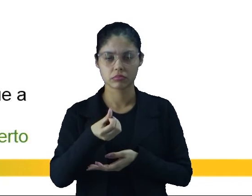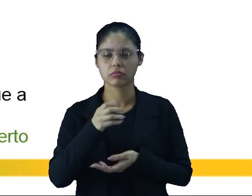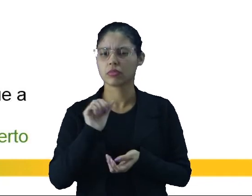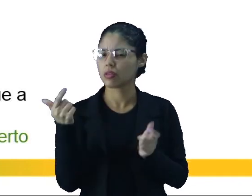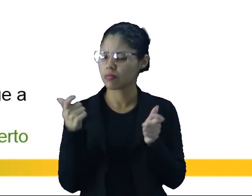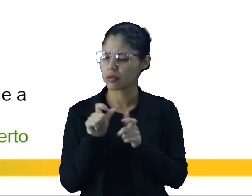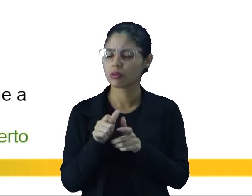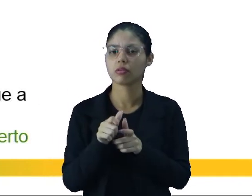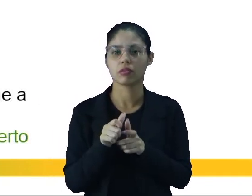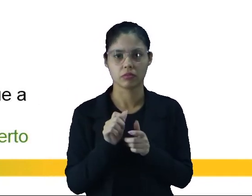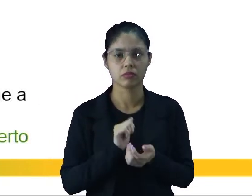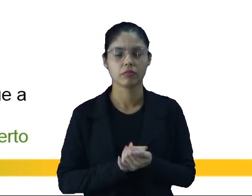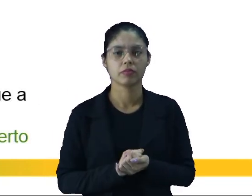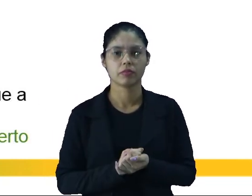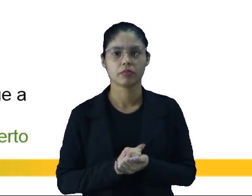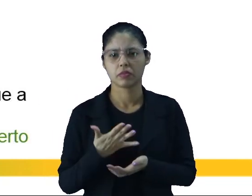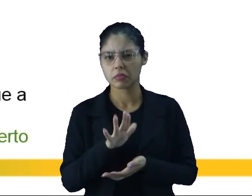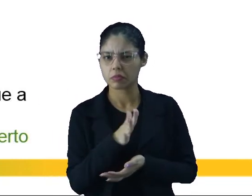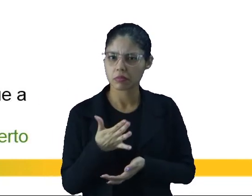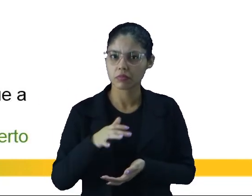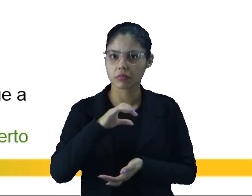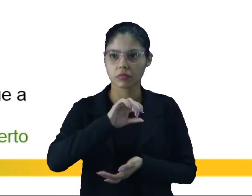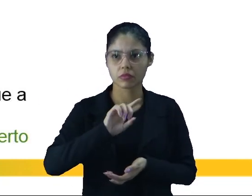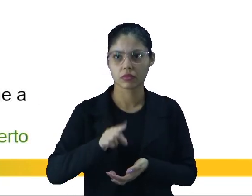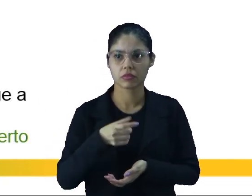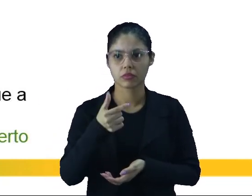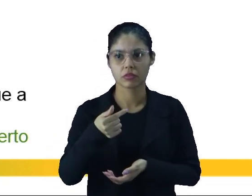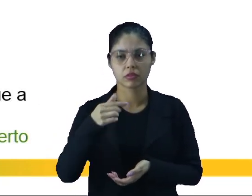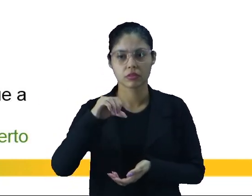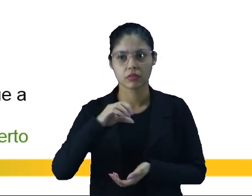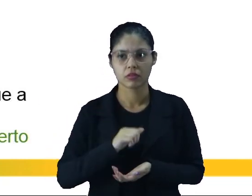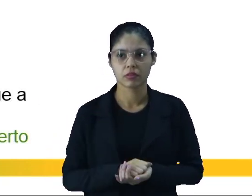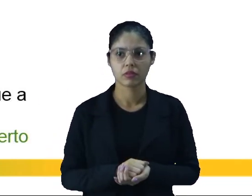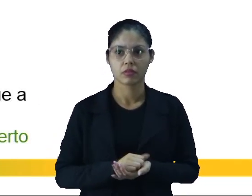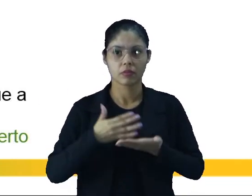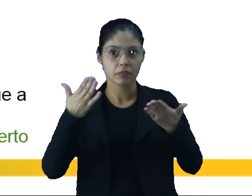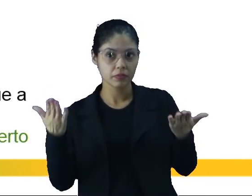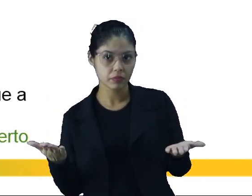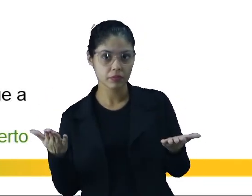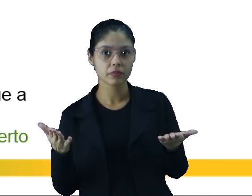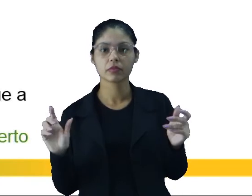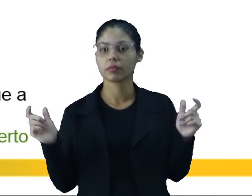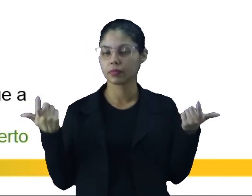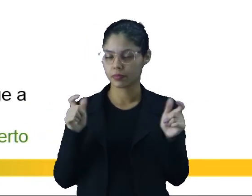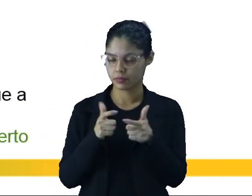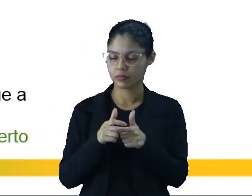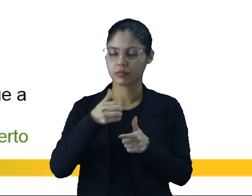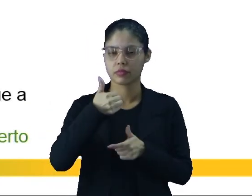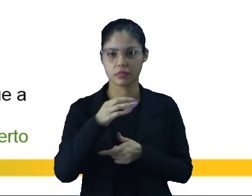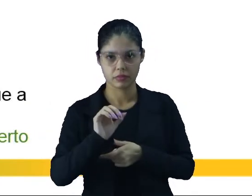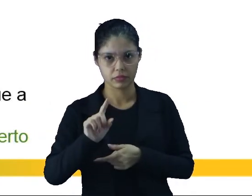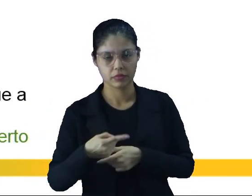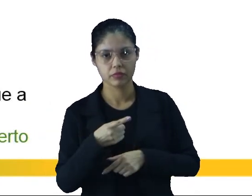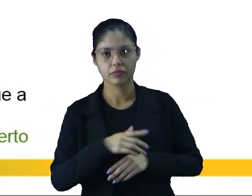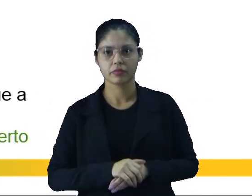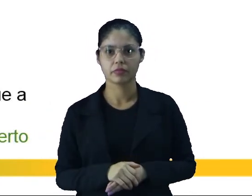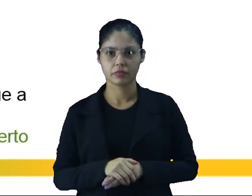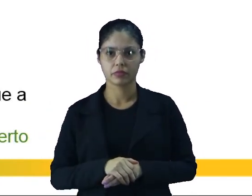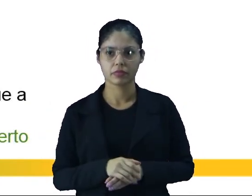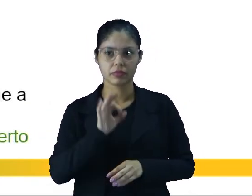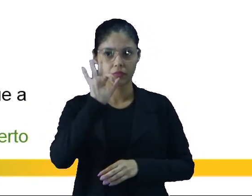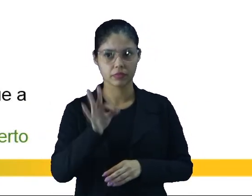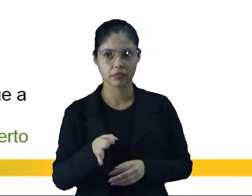pouco menor do que 10. Vai dar aproximadamente 9,79. Então, é menor do que 10.000.